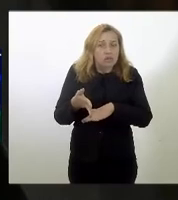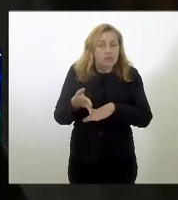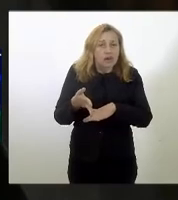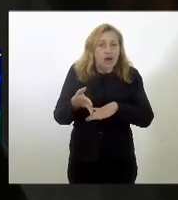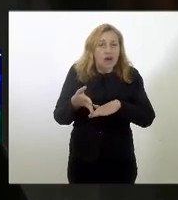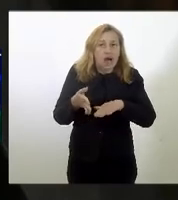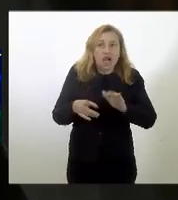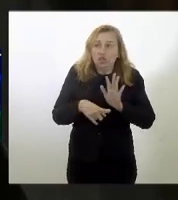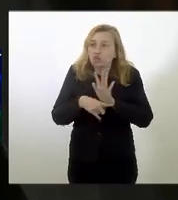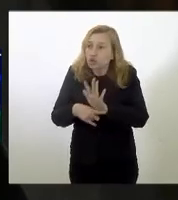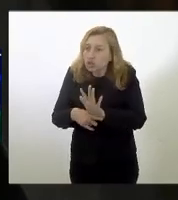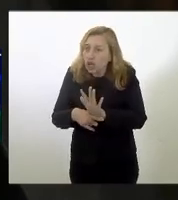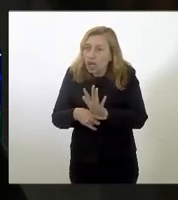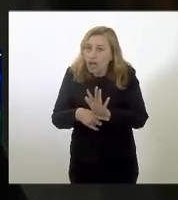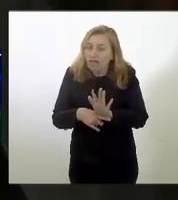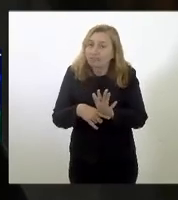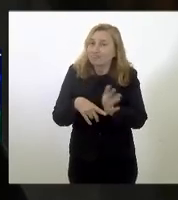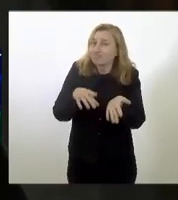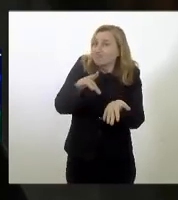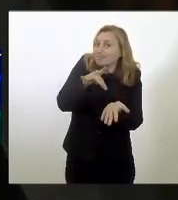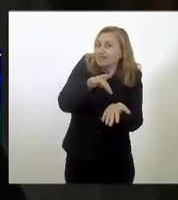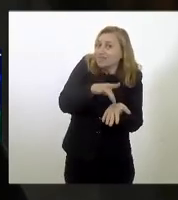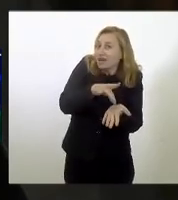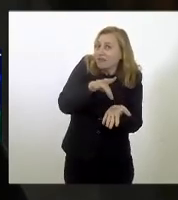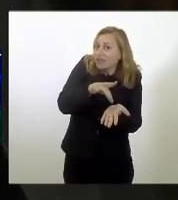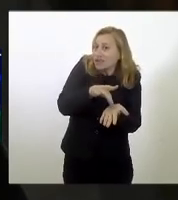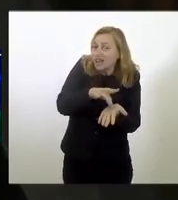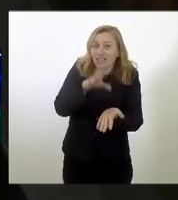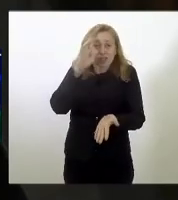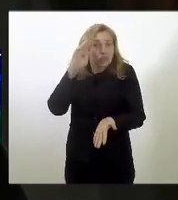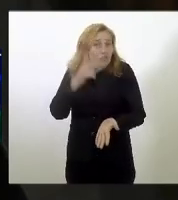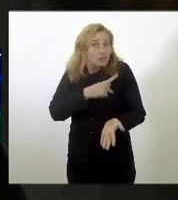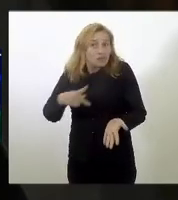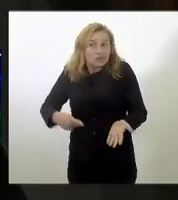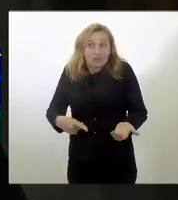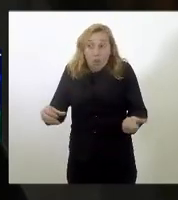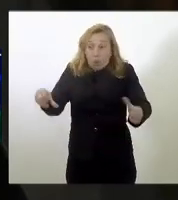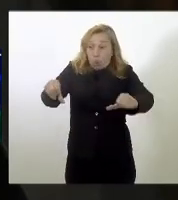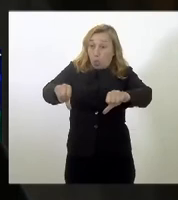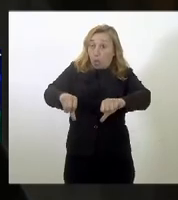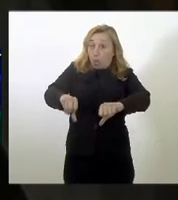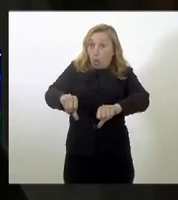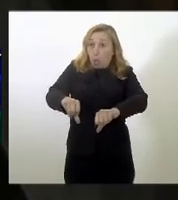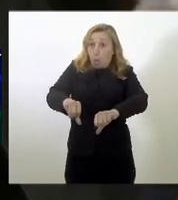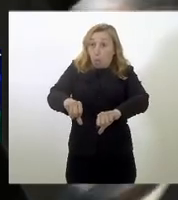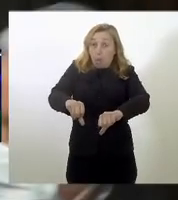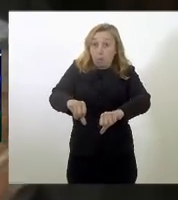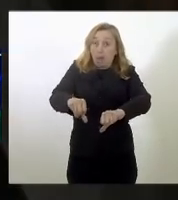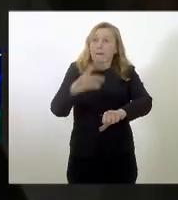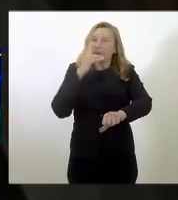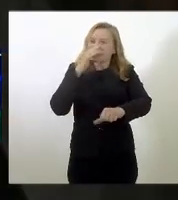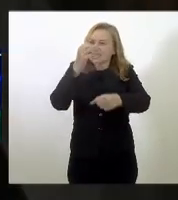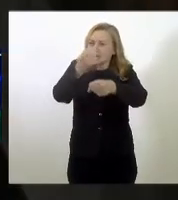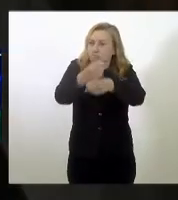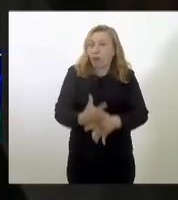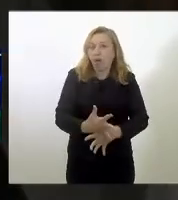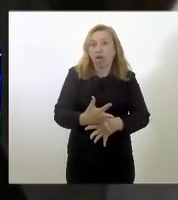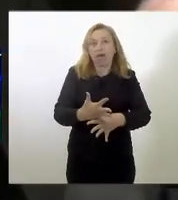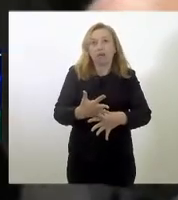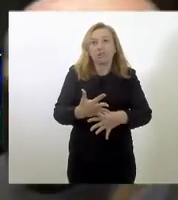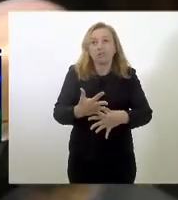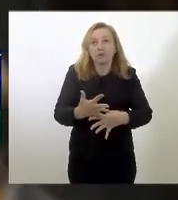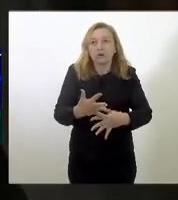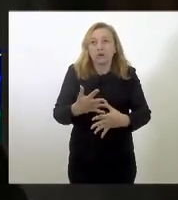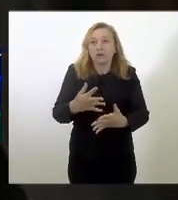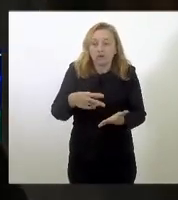UPA, na verdade, o presidente está em ruínas. Parece que está desabando. Você